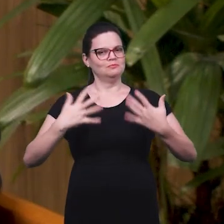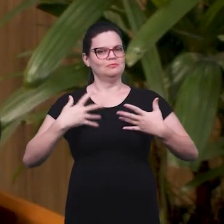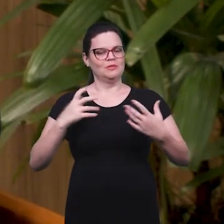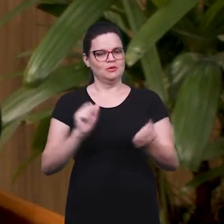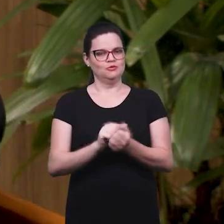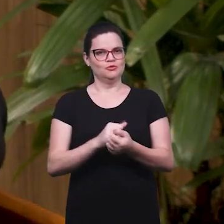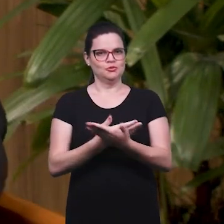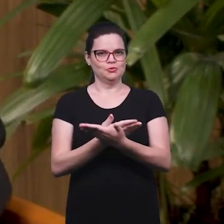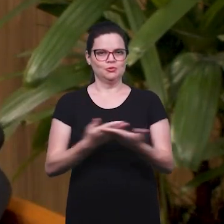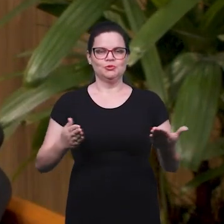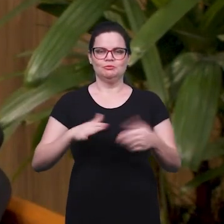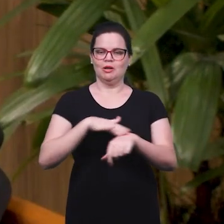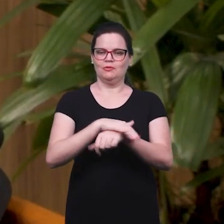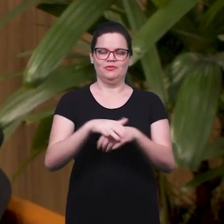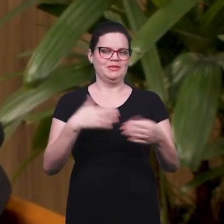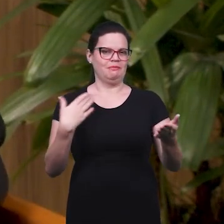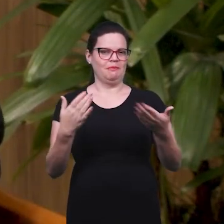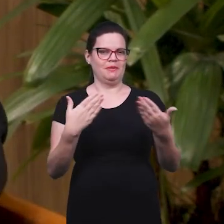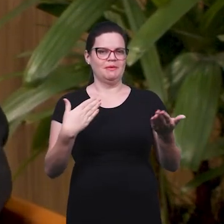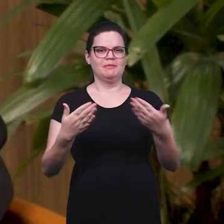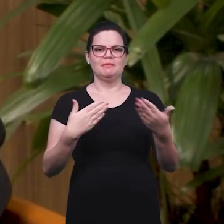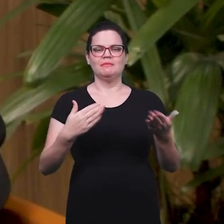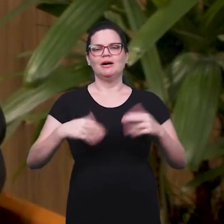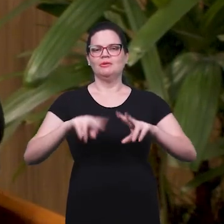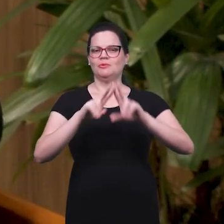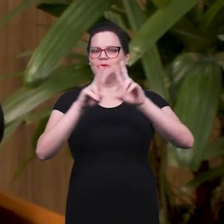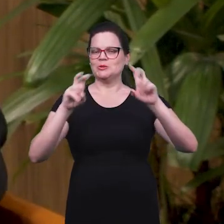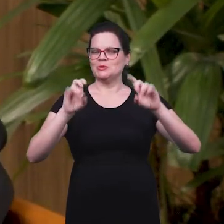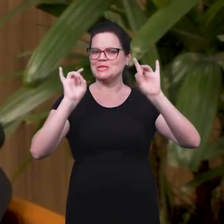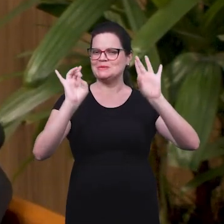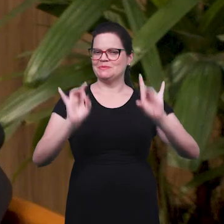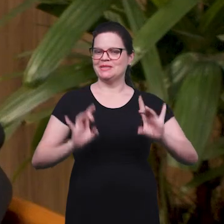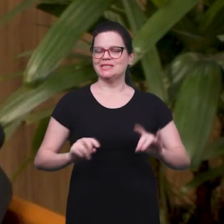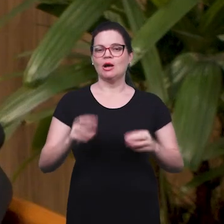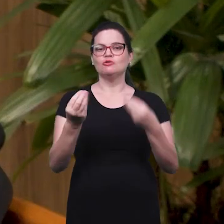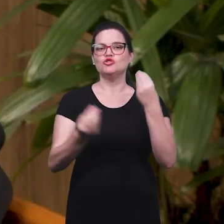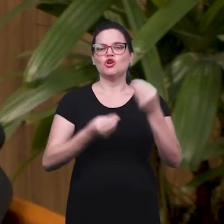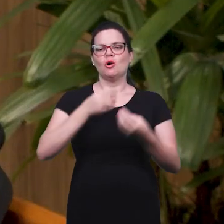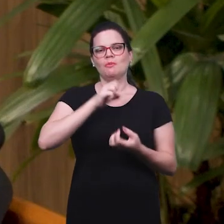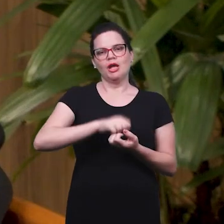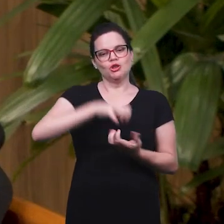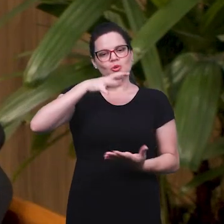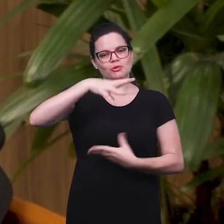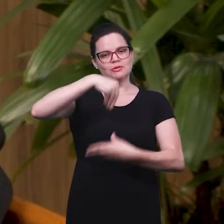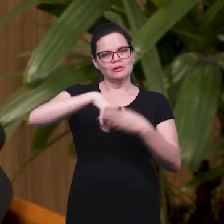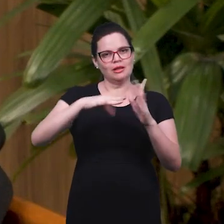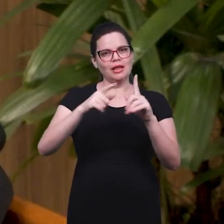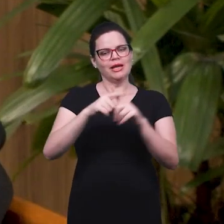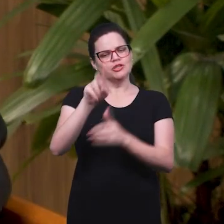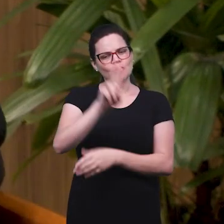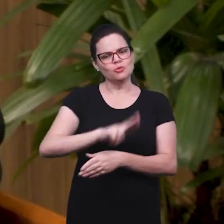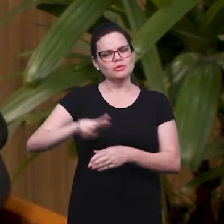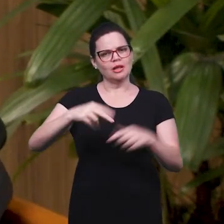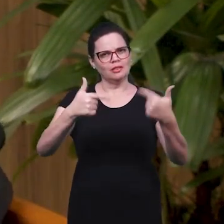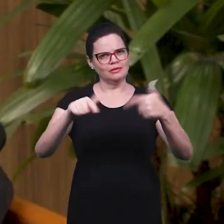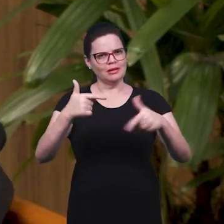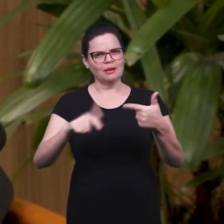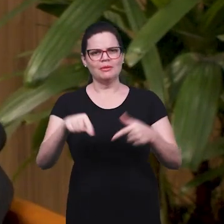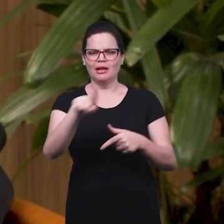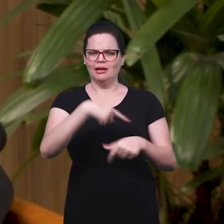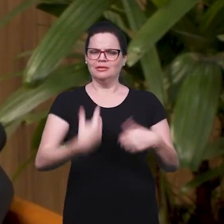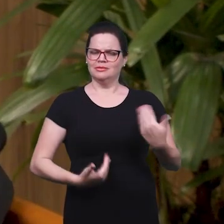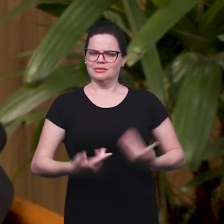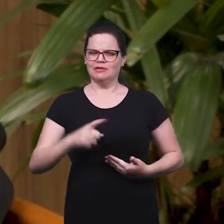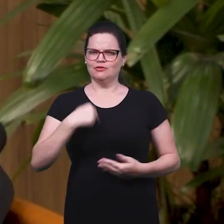aqui para tratarmos de um assunto tão especial que é a instrumentalidade dos idosos, esses nossos irmãos amados que servem